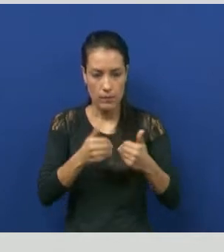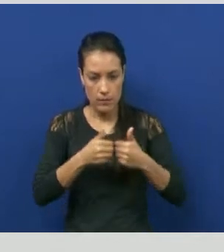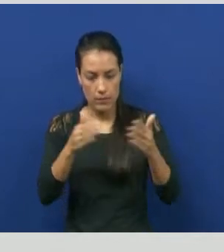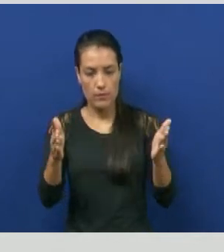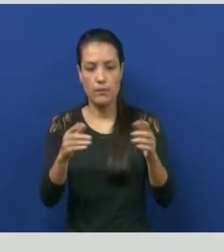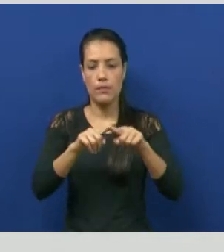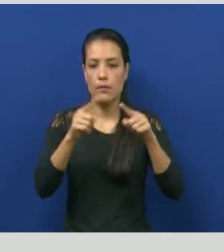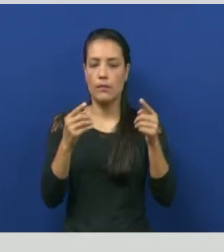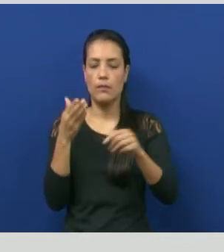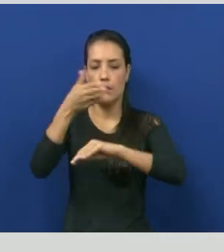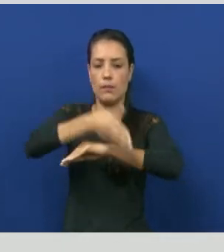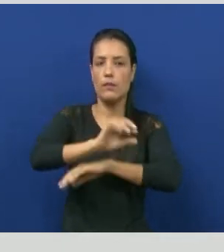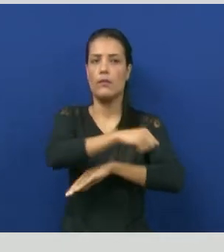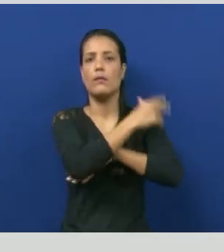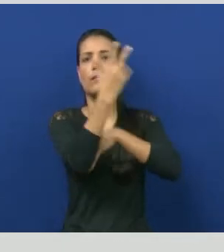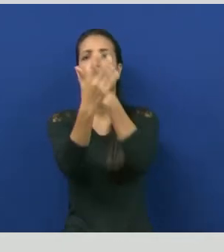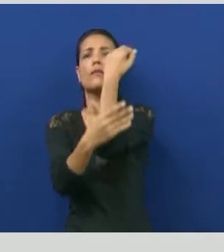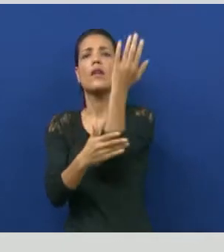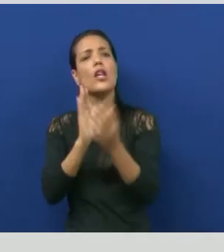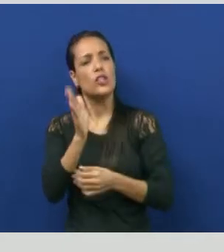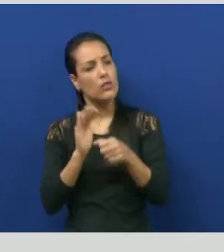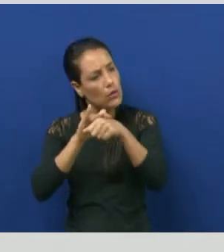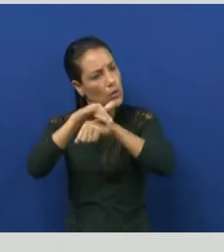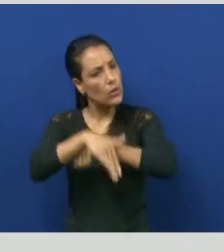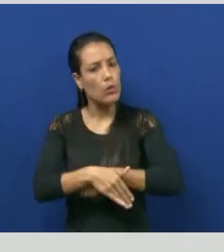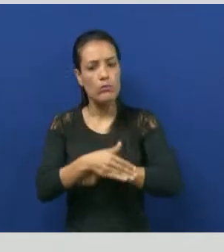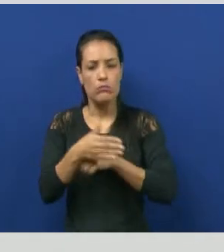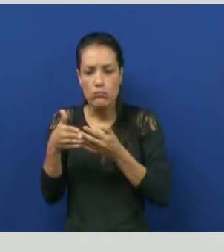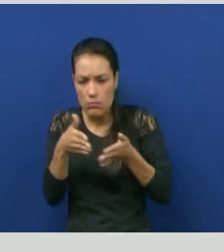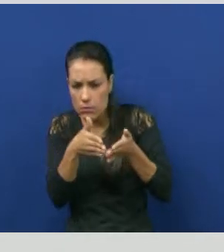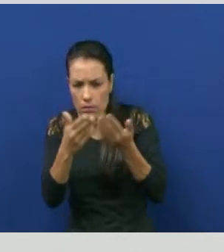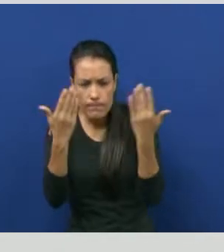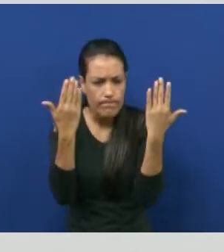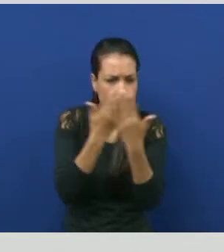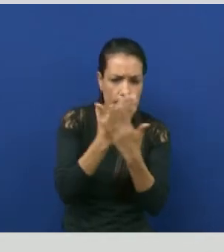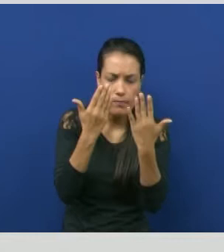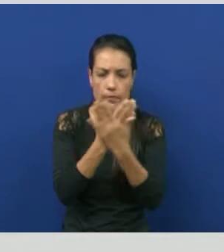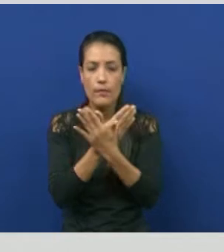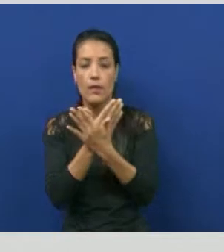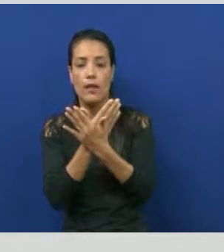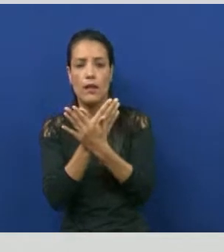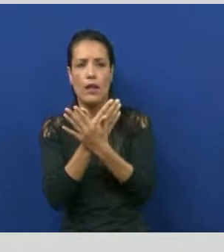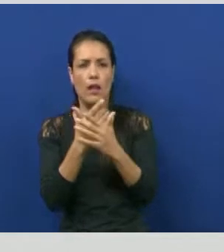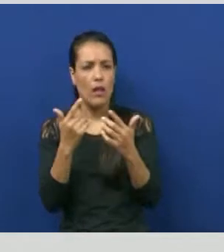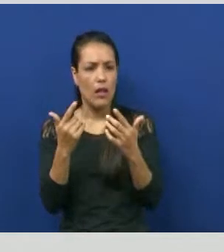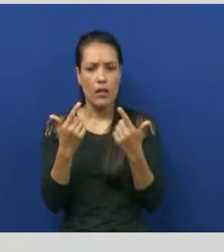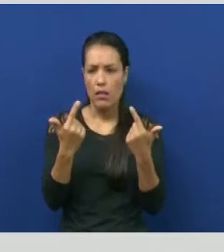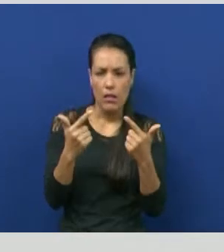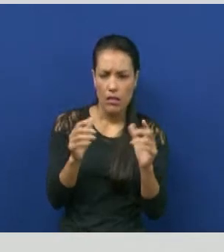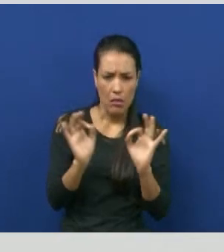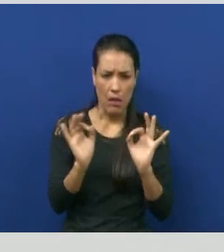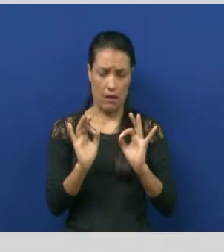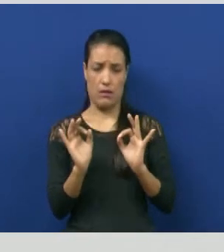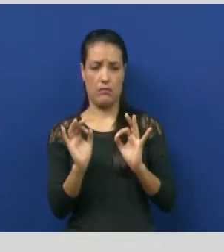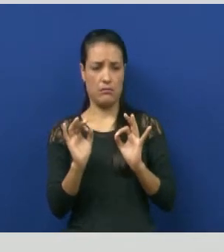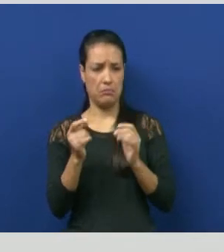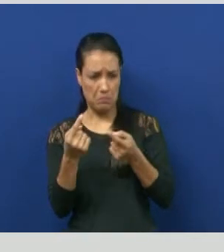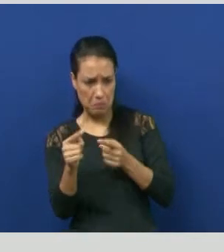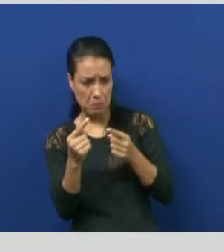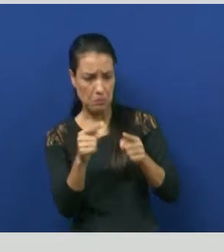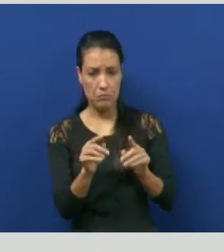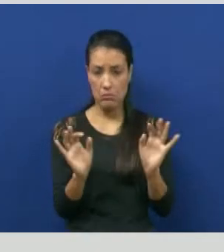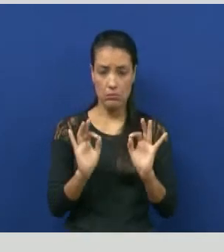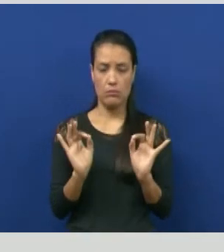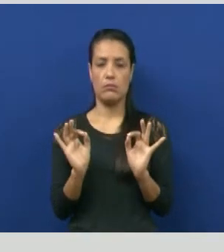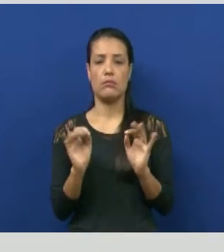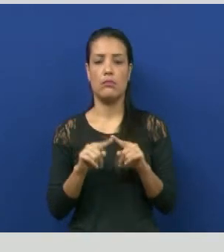era noite. Não viu aí o caminho, nada que o incomodasse? Nada, Cirino, a não